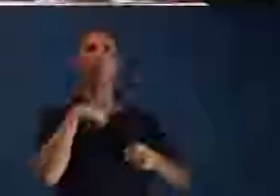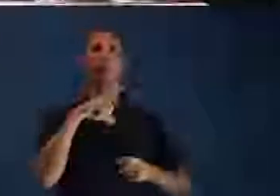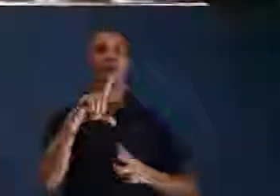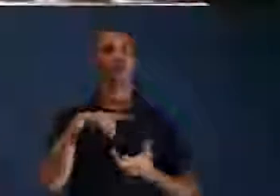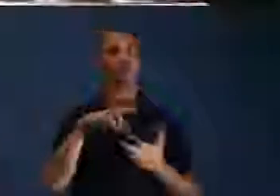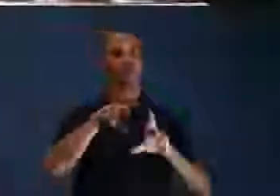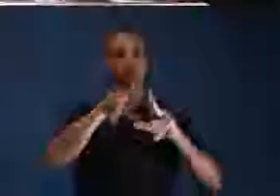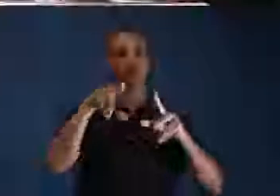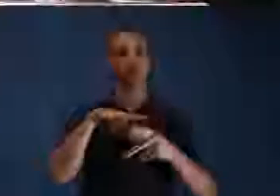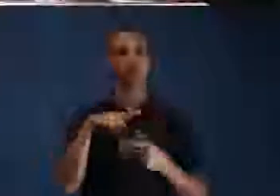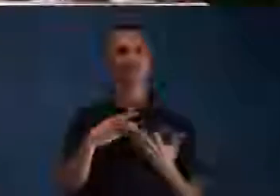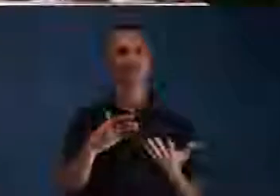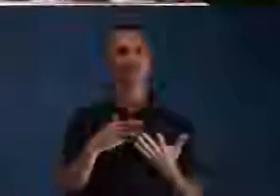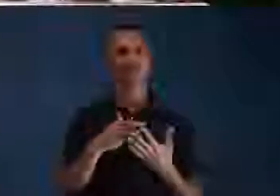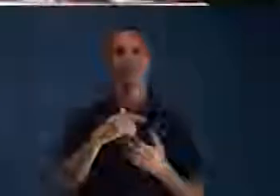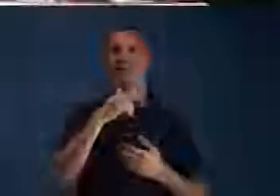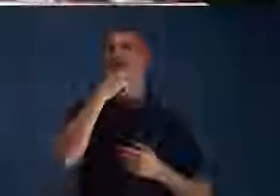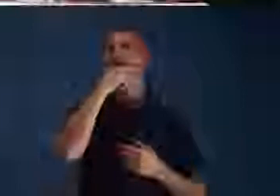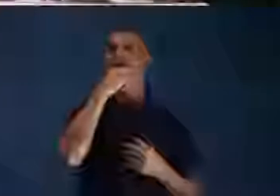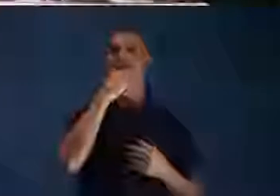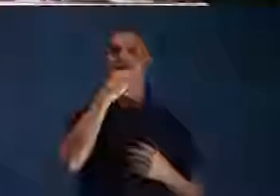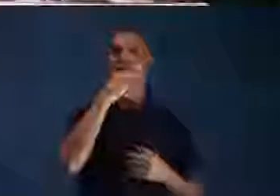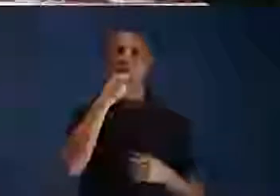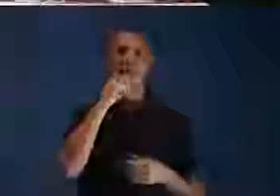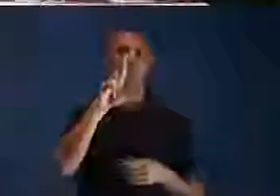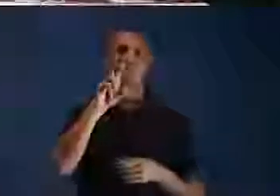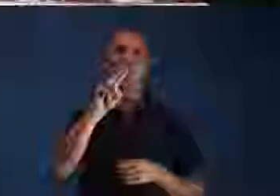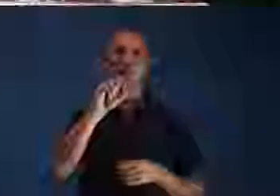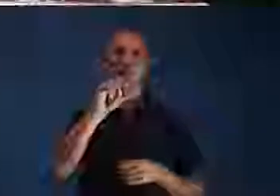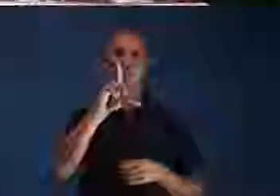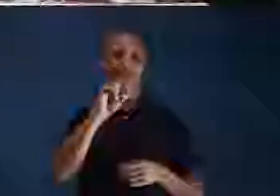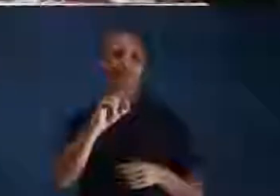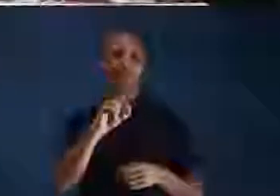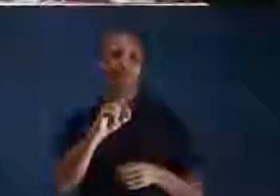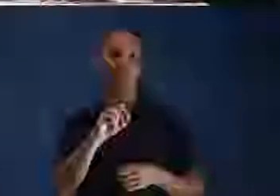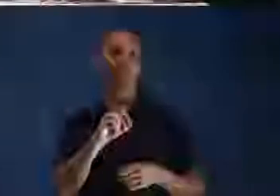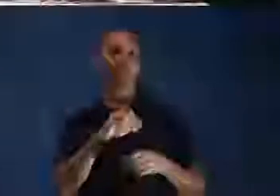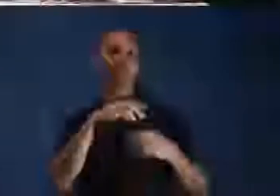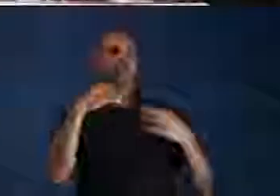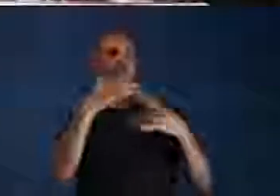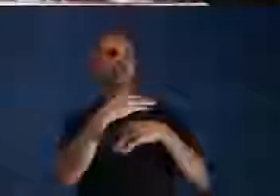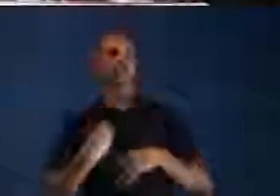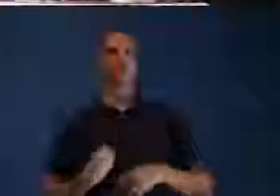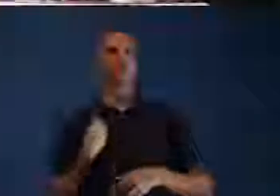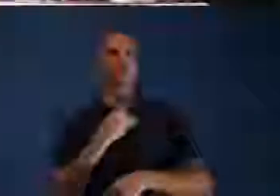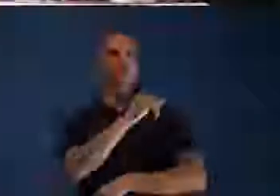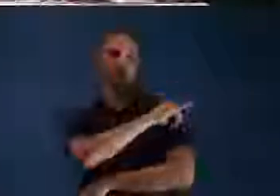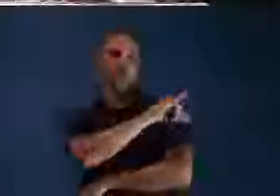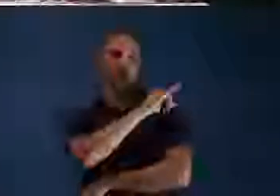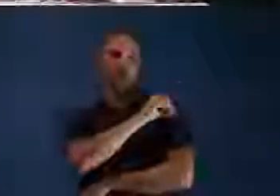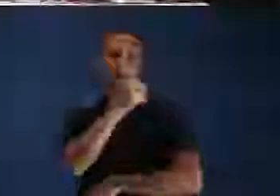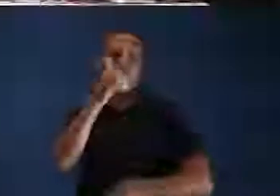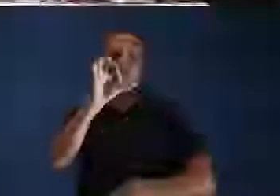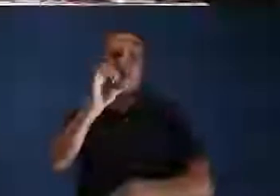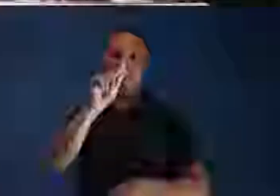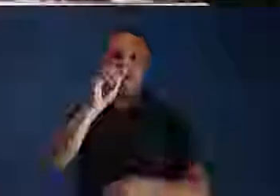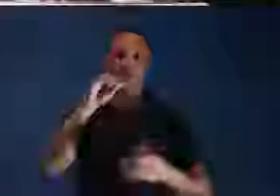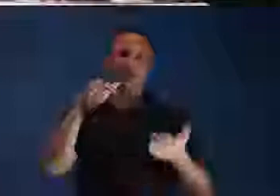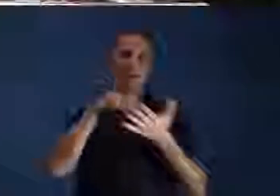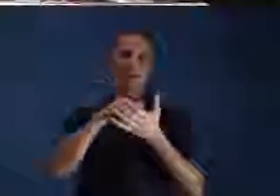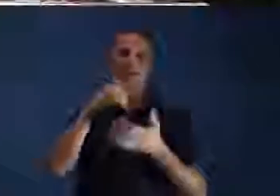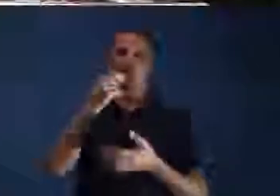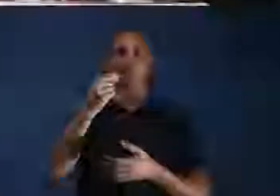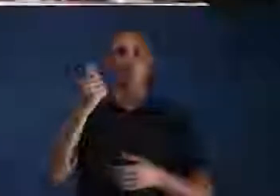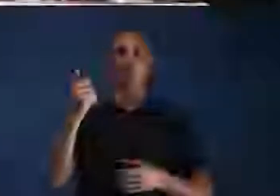Biggs, o britânico conhecido como ladrão do século, que viveu na cidade de 1970 a 2001, até o tráfico